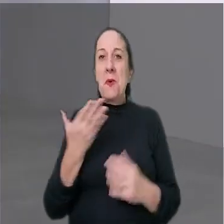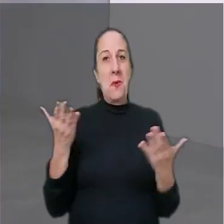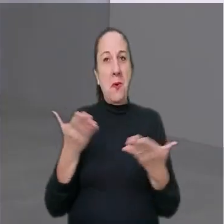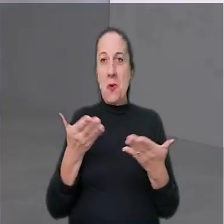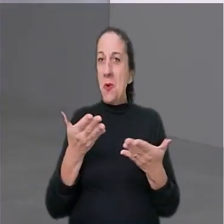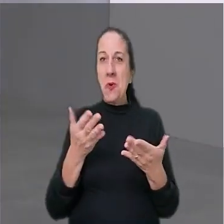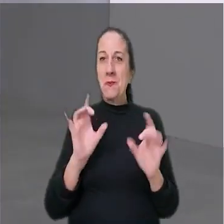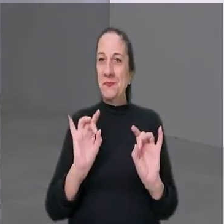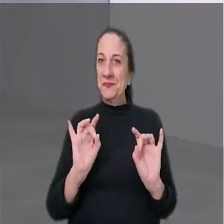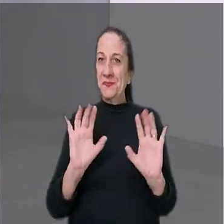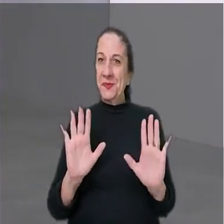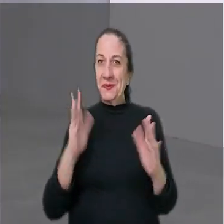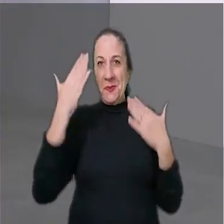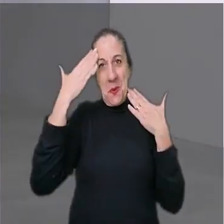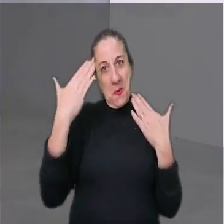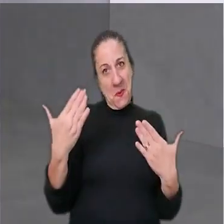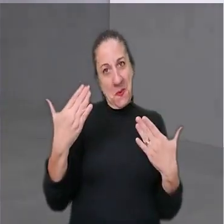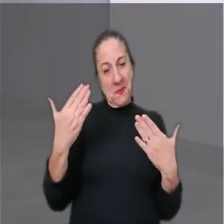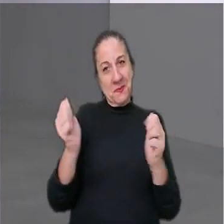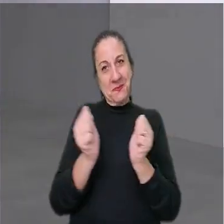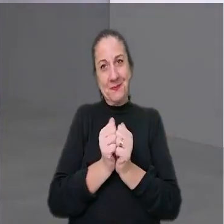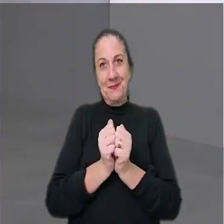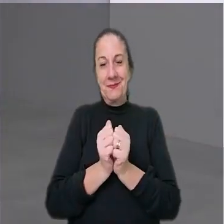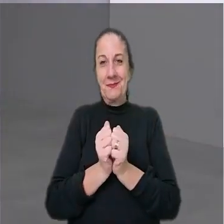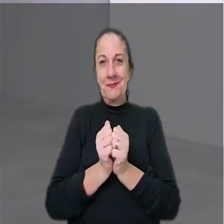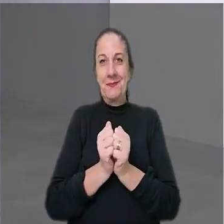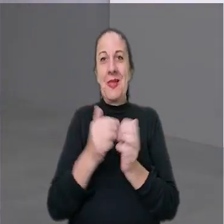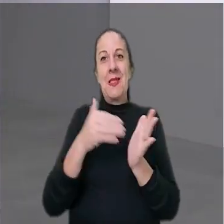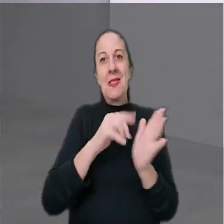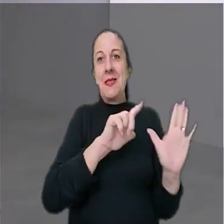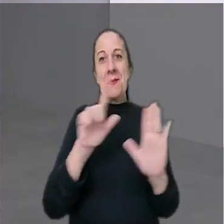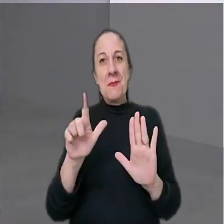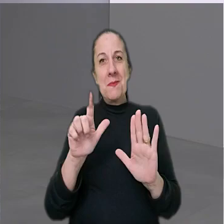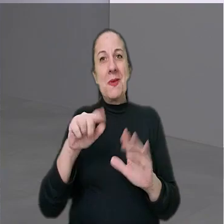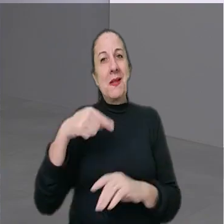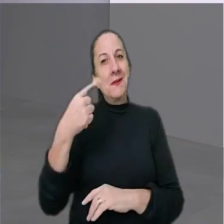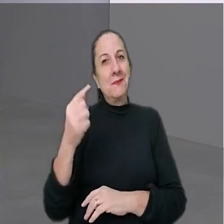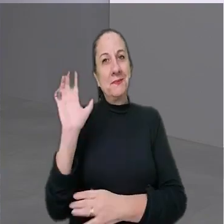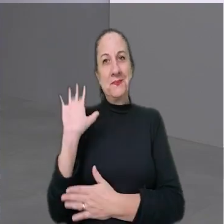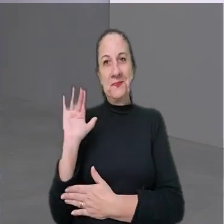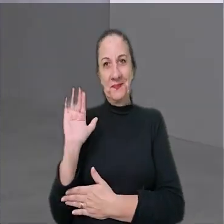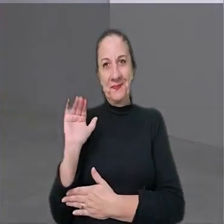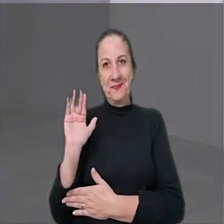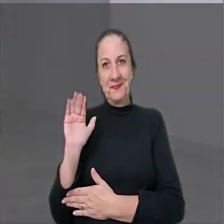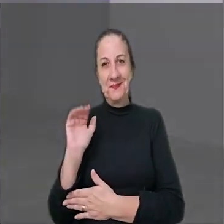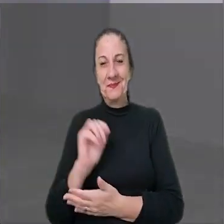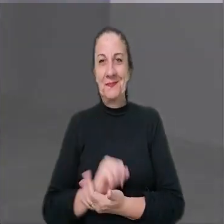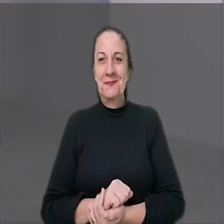Bom, e hoje nós ficamos por aqui. Muito obrigada pela companhia. Até semana que vem. Tchau.